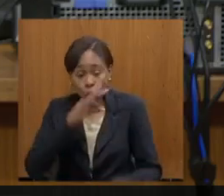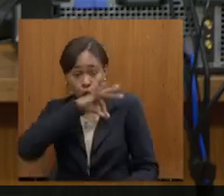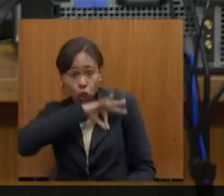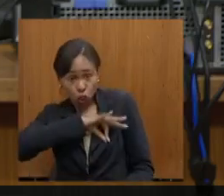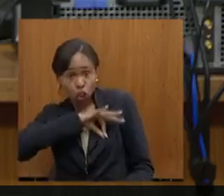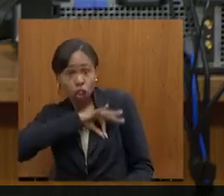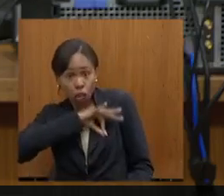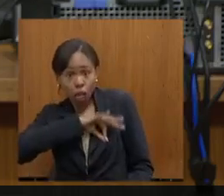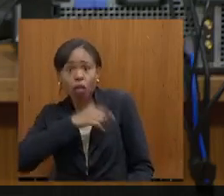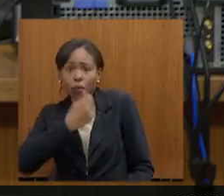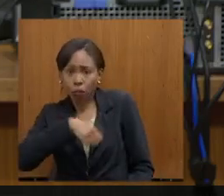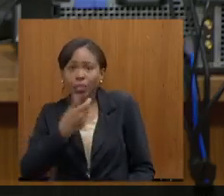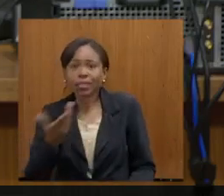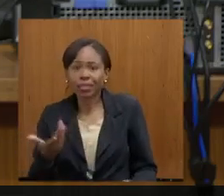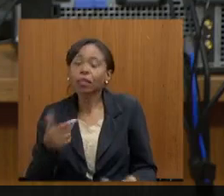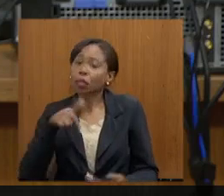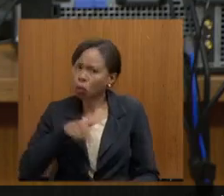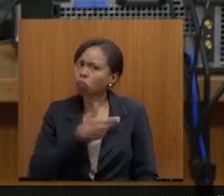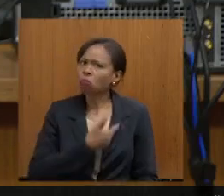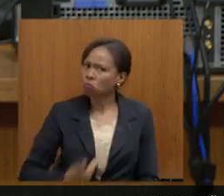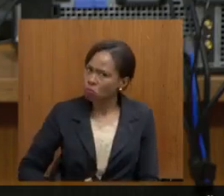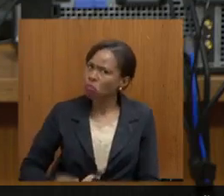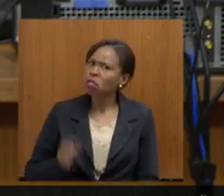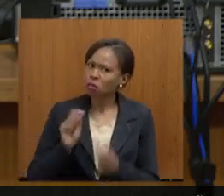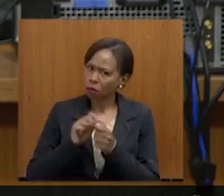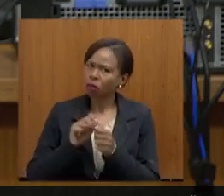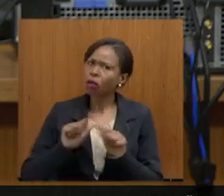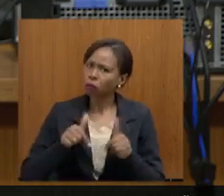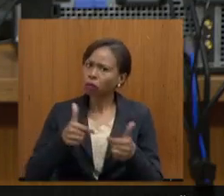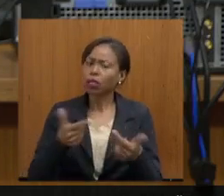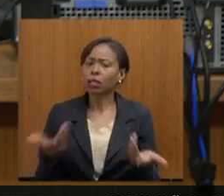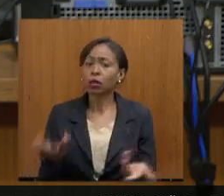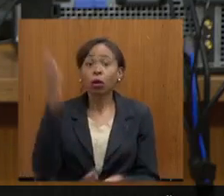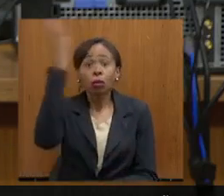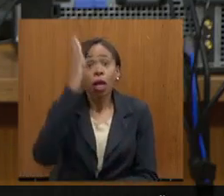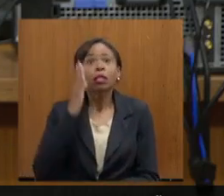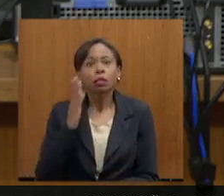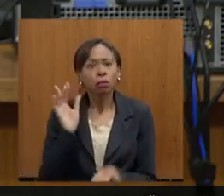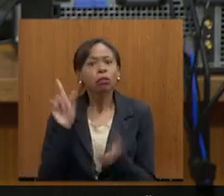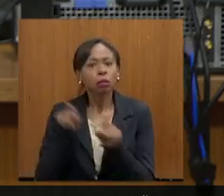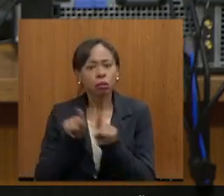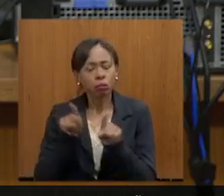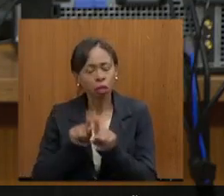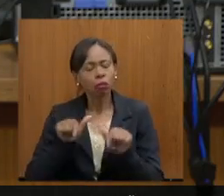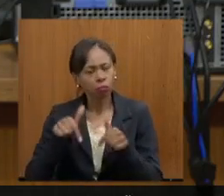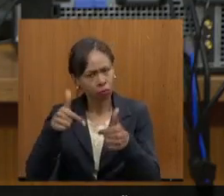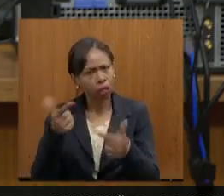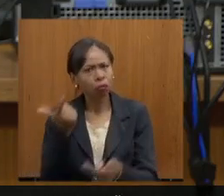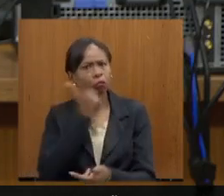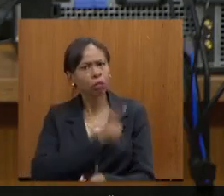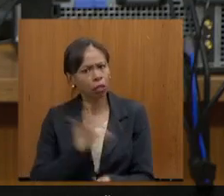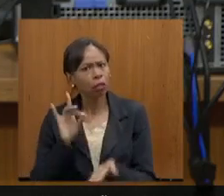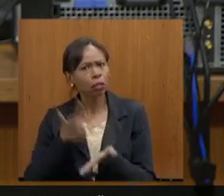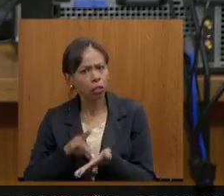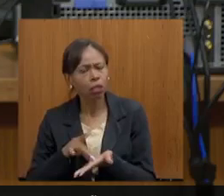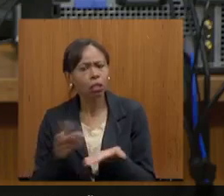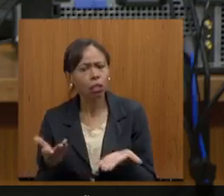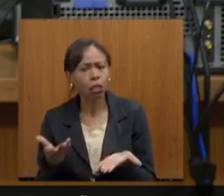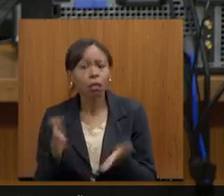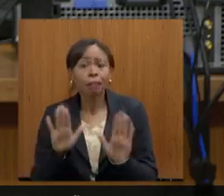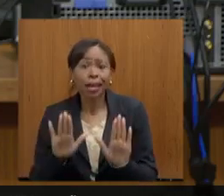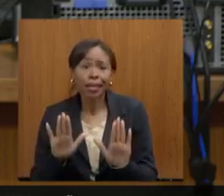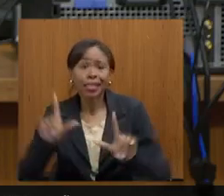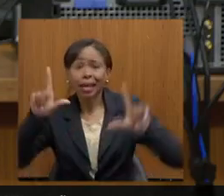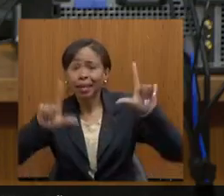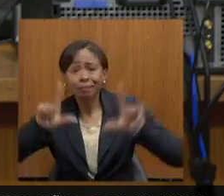e é isso que o Estado tem feito e o Brasil tem jeito eu digo que o Brasil tá tendo aí o um bom e muitas empresas ainda